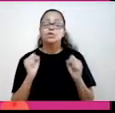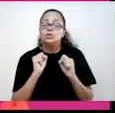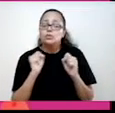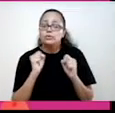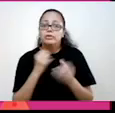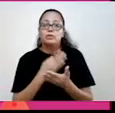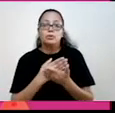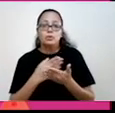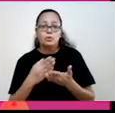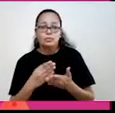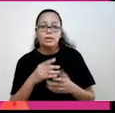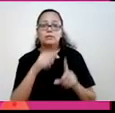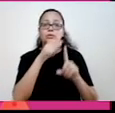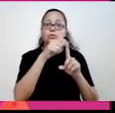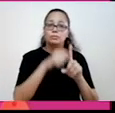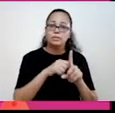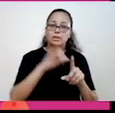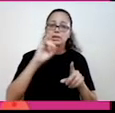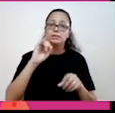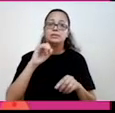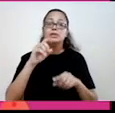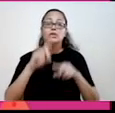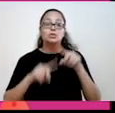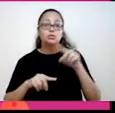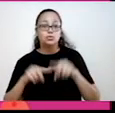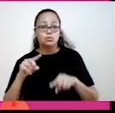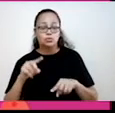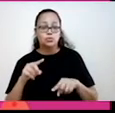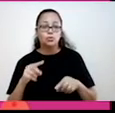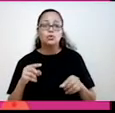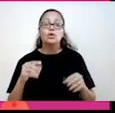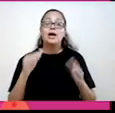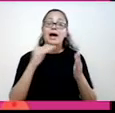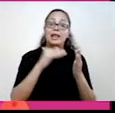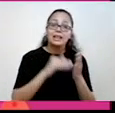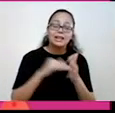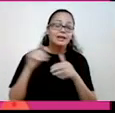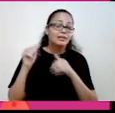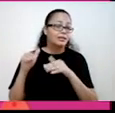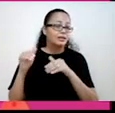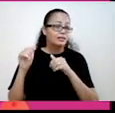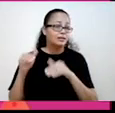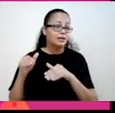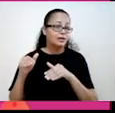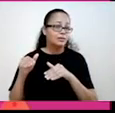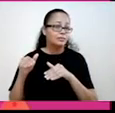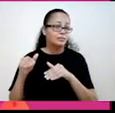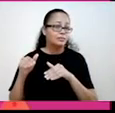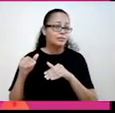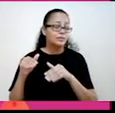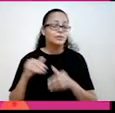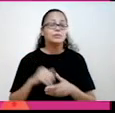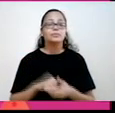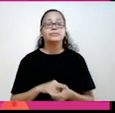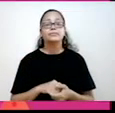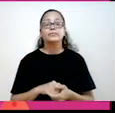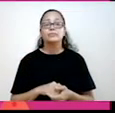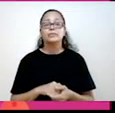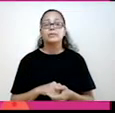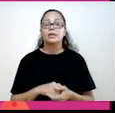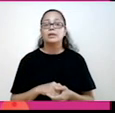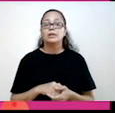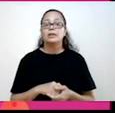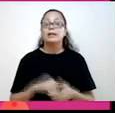mês de junho e vai até setembro. A partir de setembro vai até o mês de dezembro com